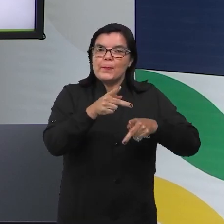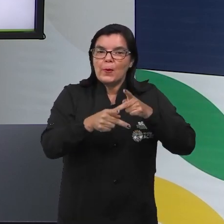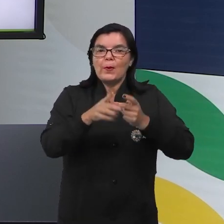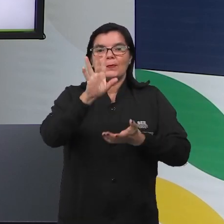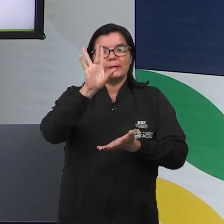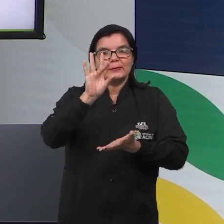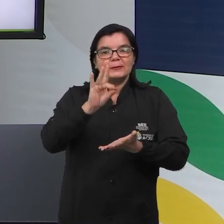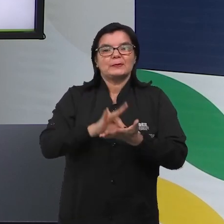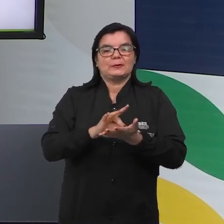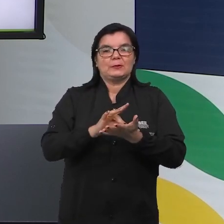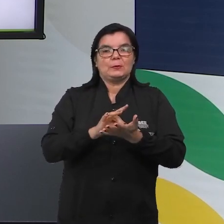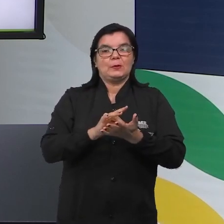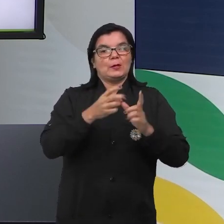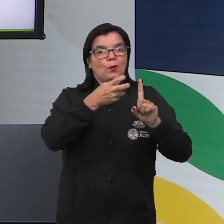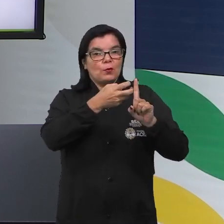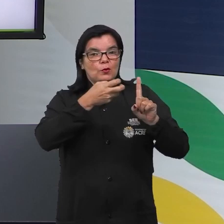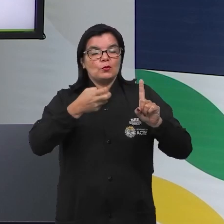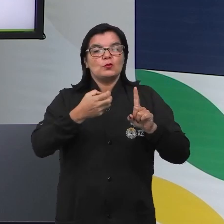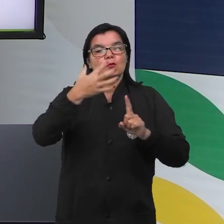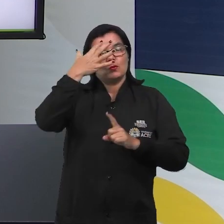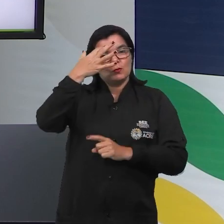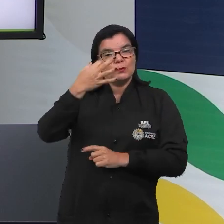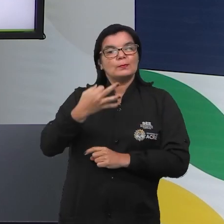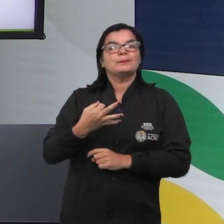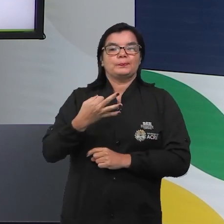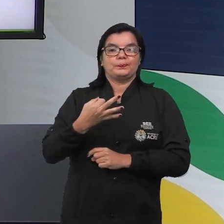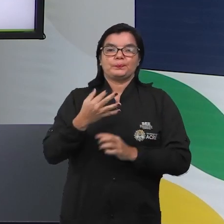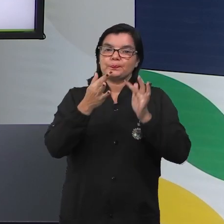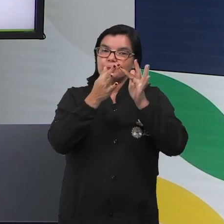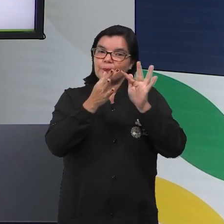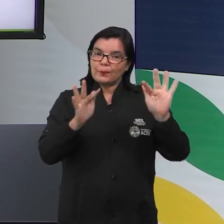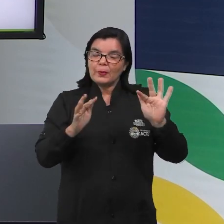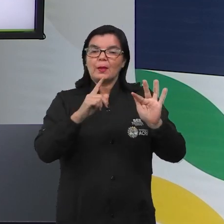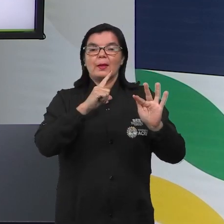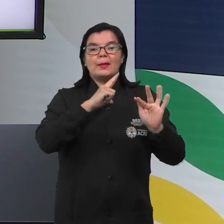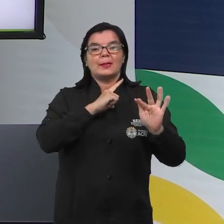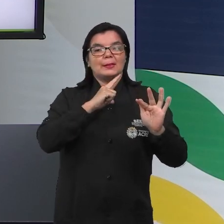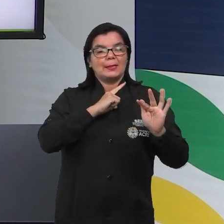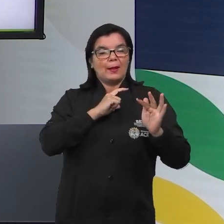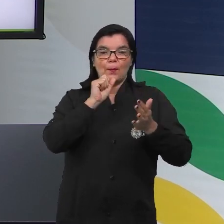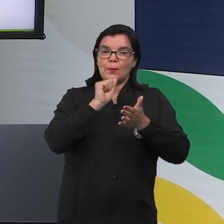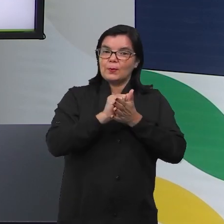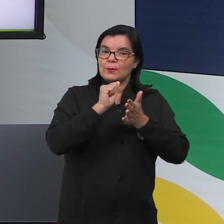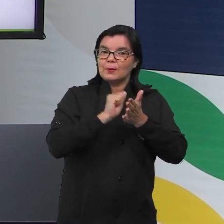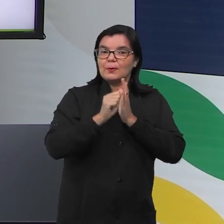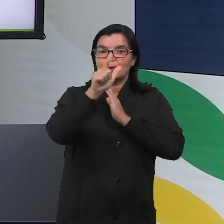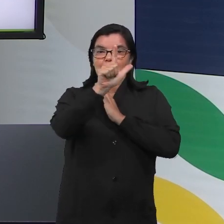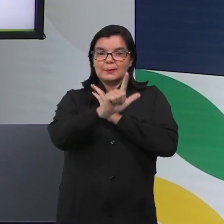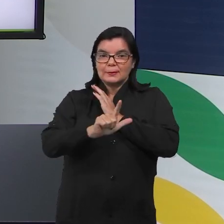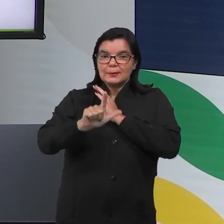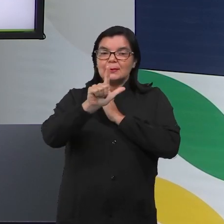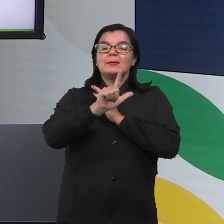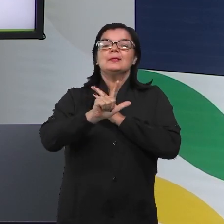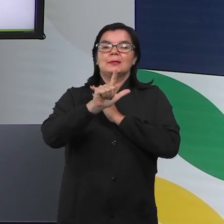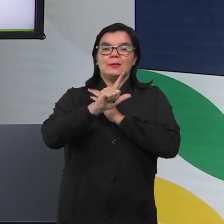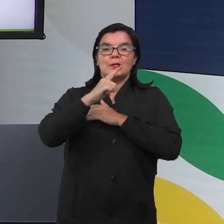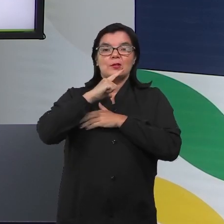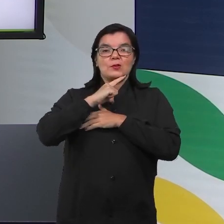No entanto, indianismo vem justamente dessa frase. Então eu tenho ali uma produção literária em que eu